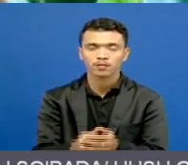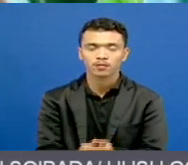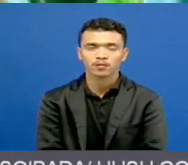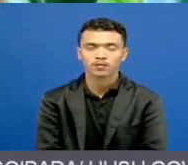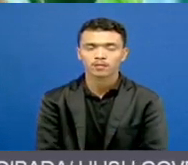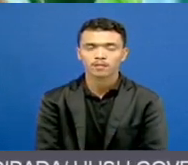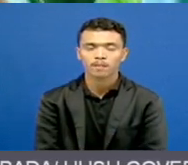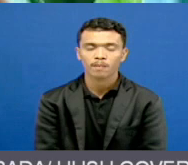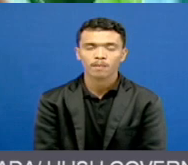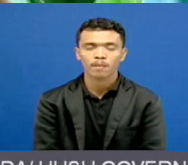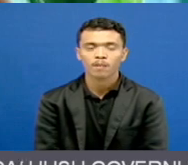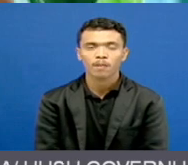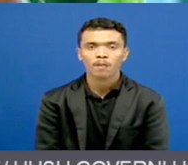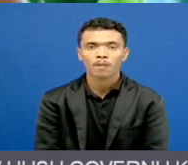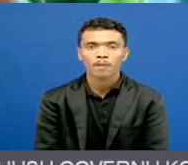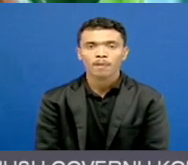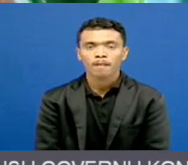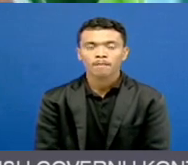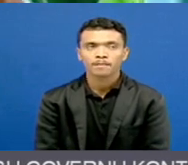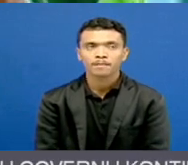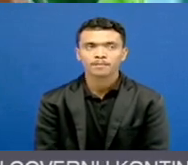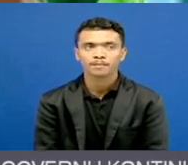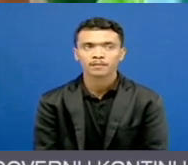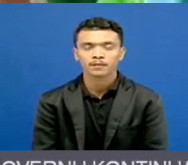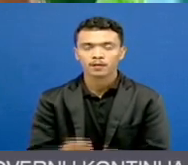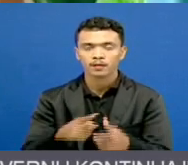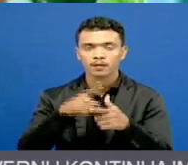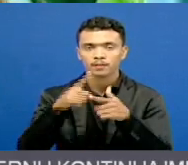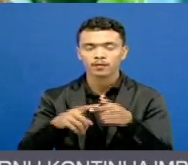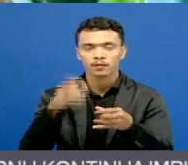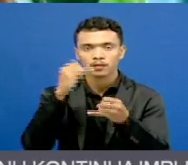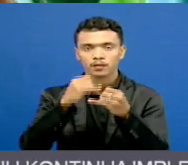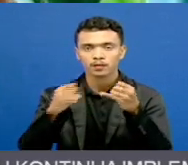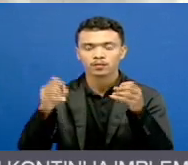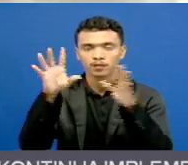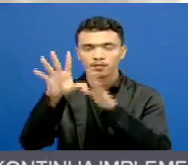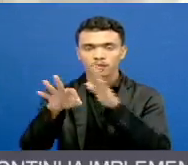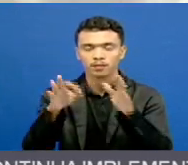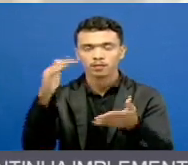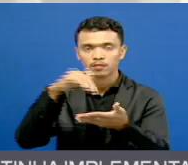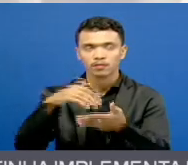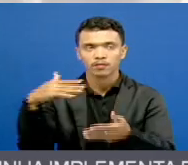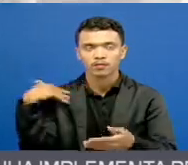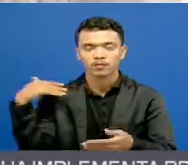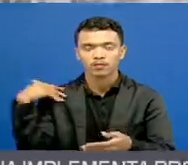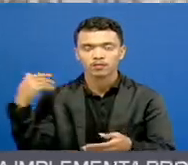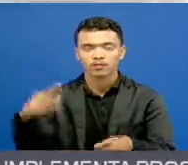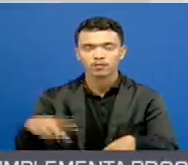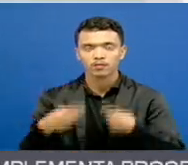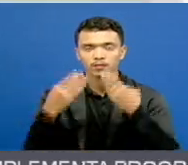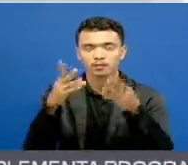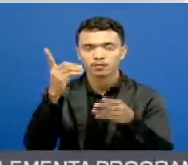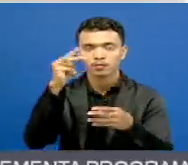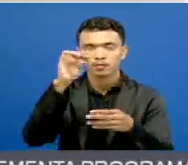Itanu dekat kursi rai bot maka hetan moruk mislah. Pois nina rohane atur mos bel hetan fal. Juventude Resistência